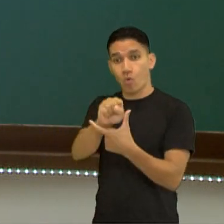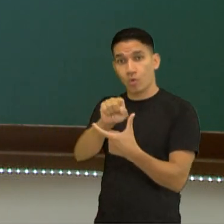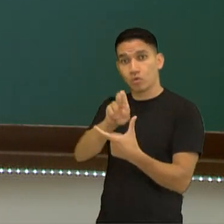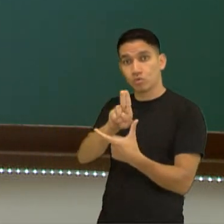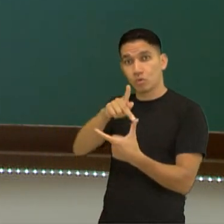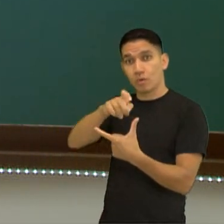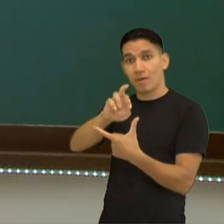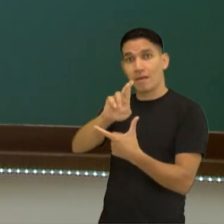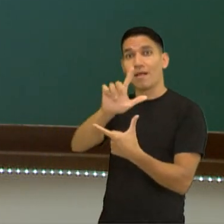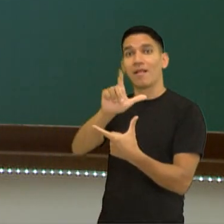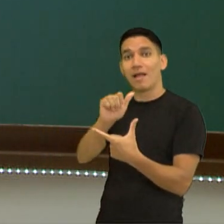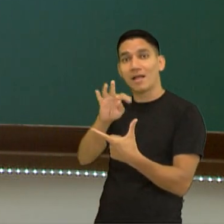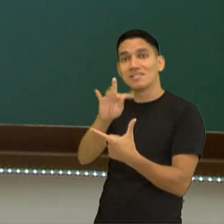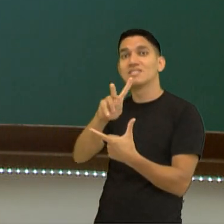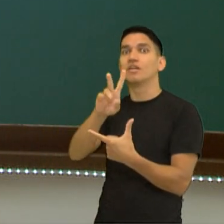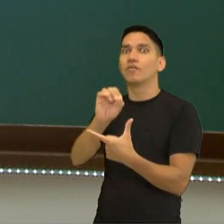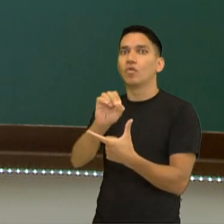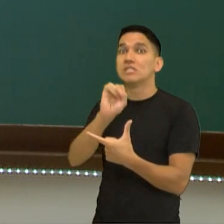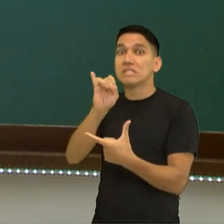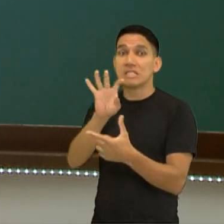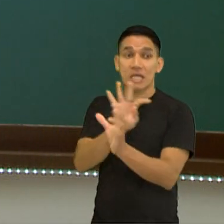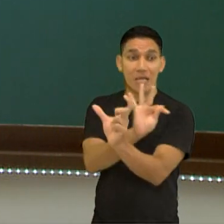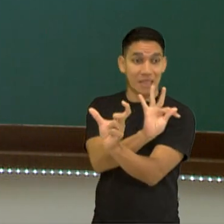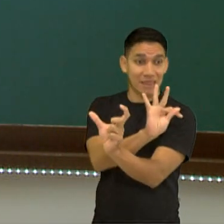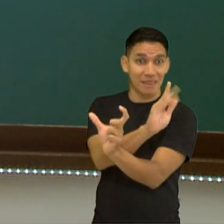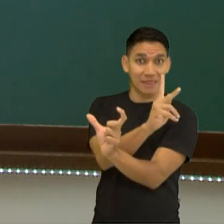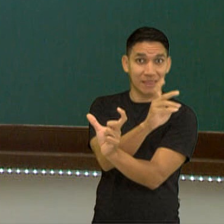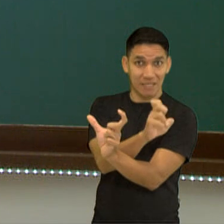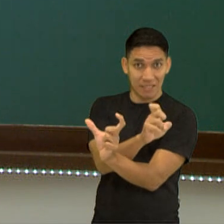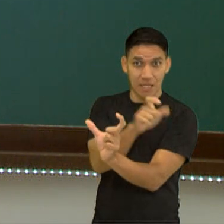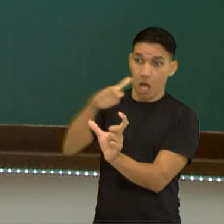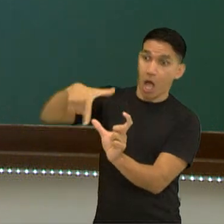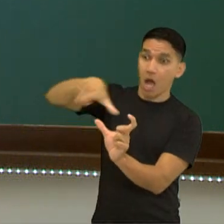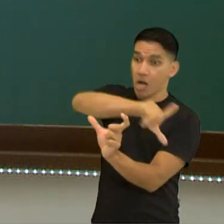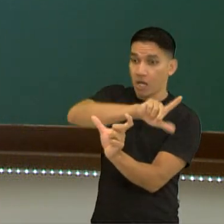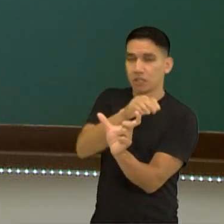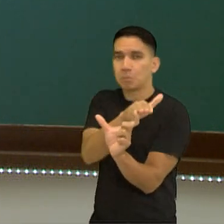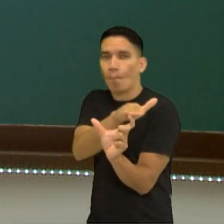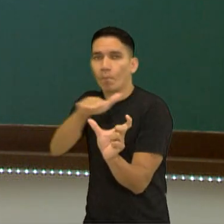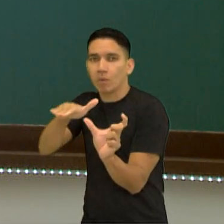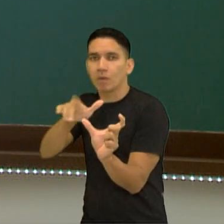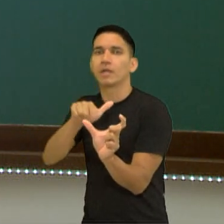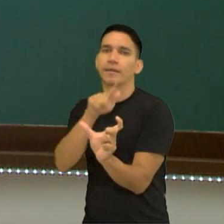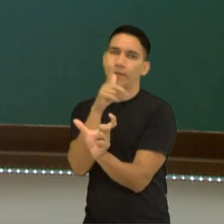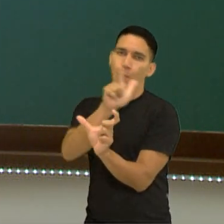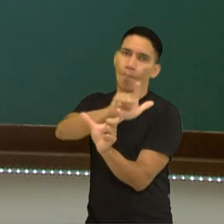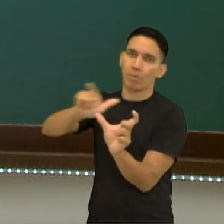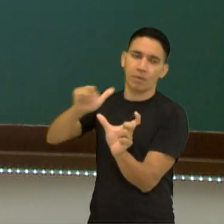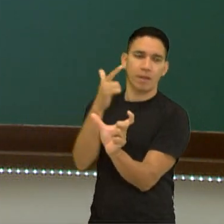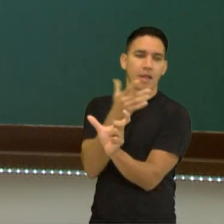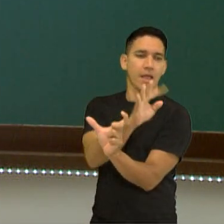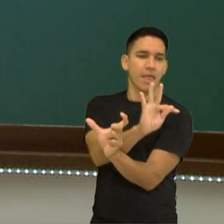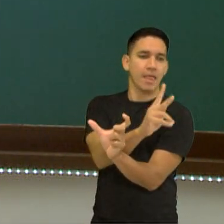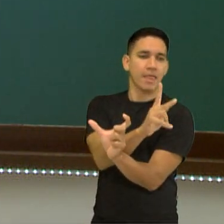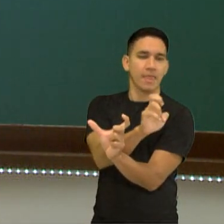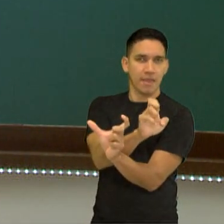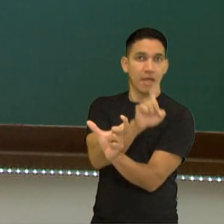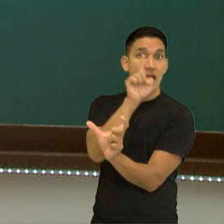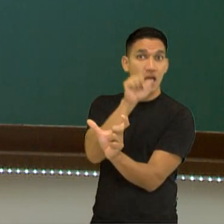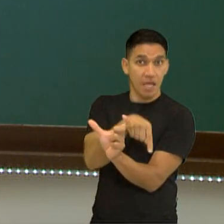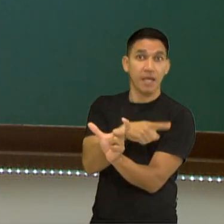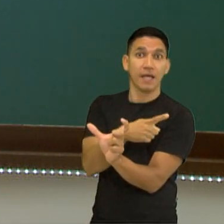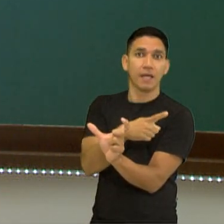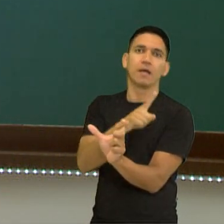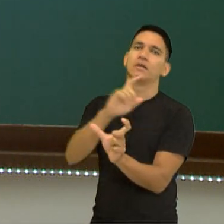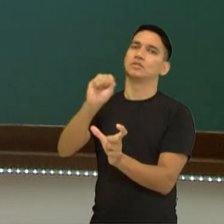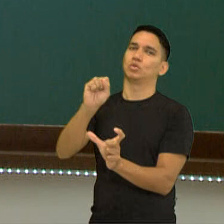superlativo. Se apareceu o the antes da lacuna, por exemplo, né? Lacuna é essa que vem um adjetivo, é